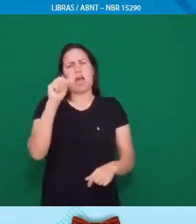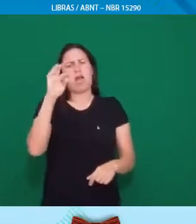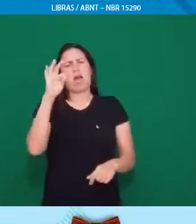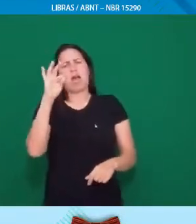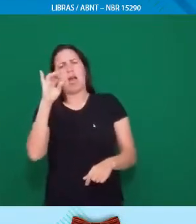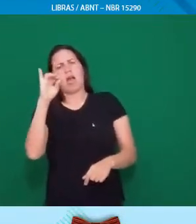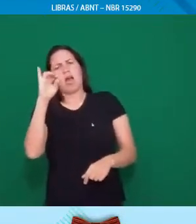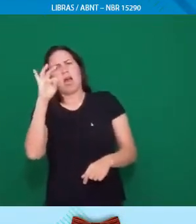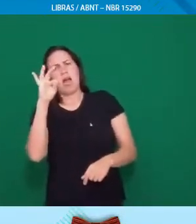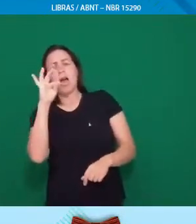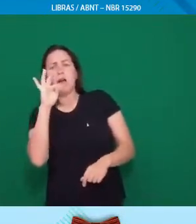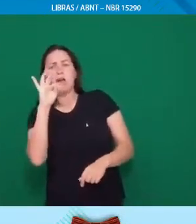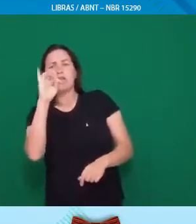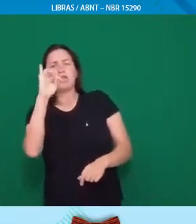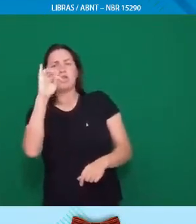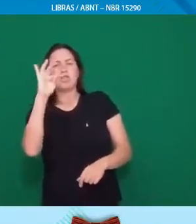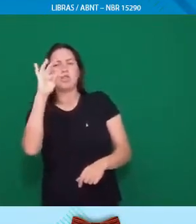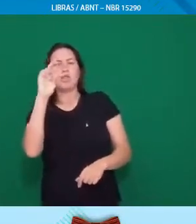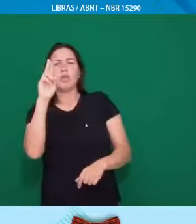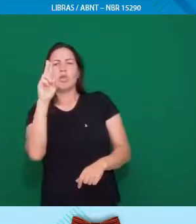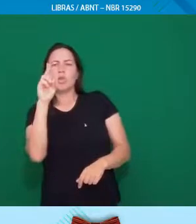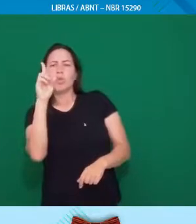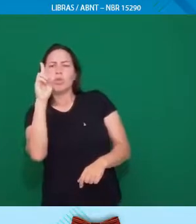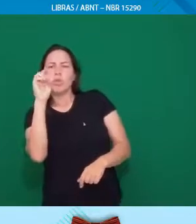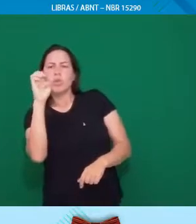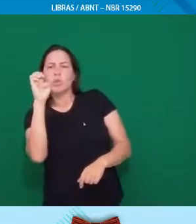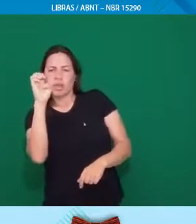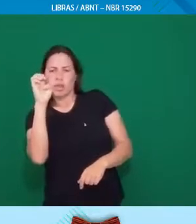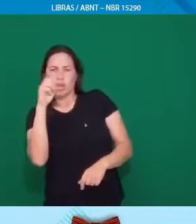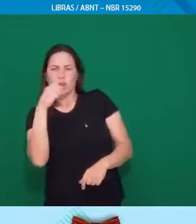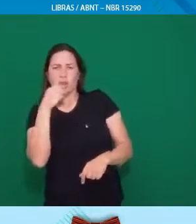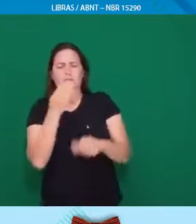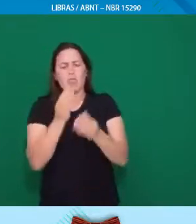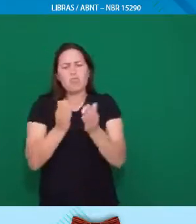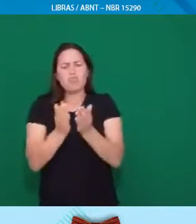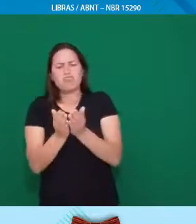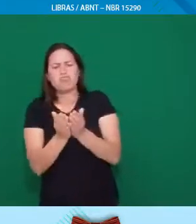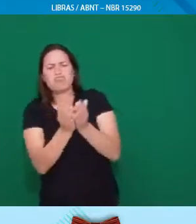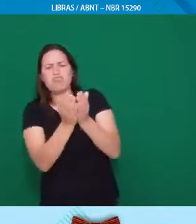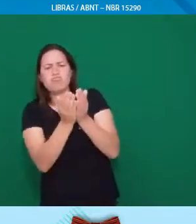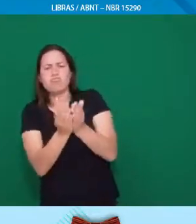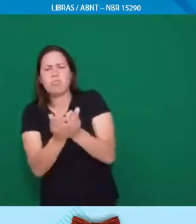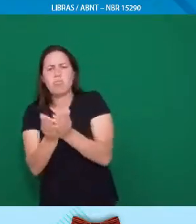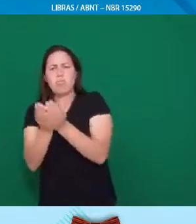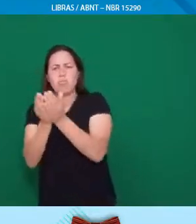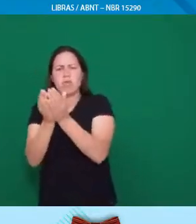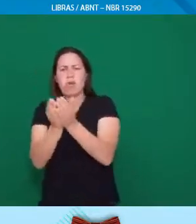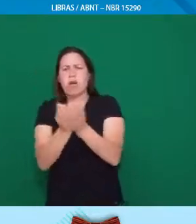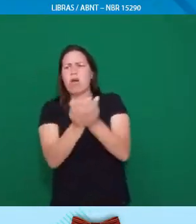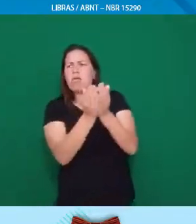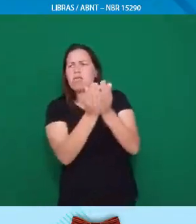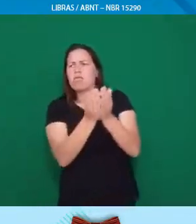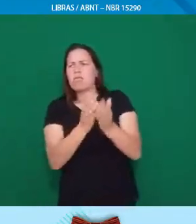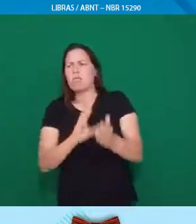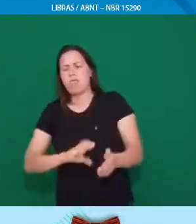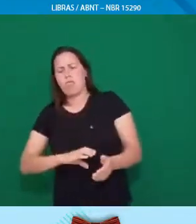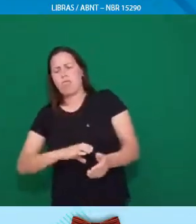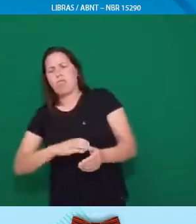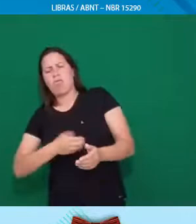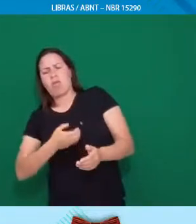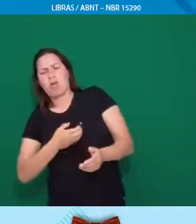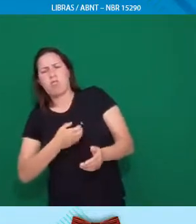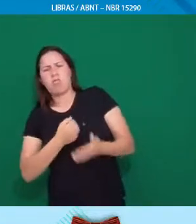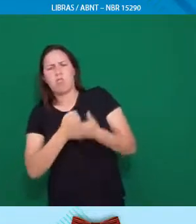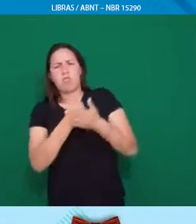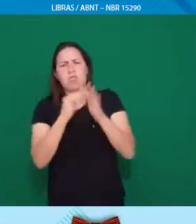e sinceramente Poucas pessoas tem atitude de embarcar em um barco e ir lá salvar